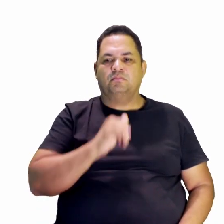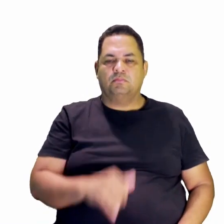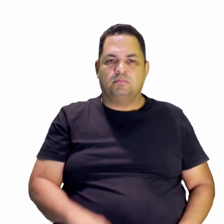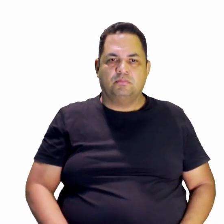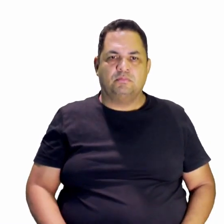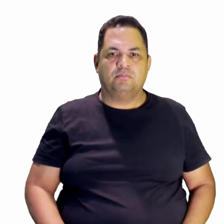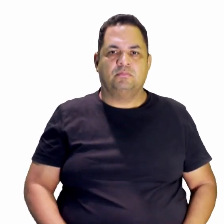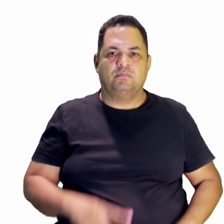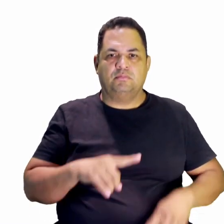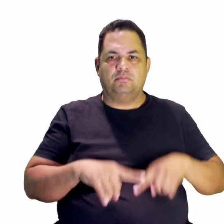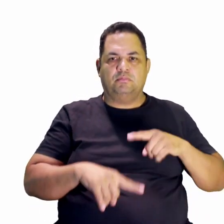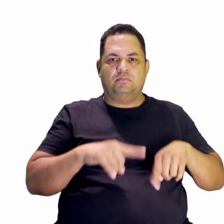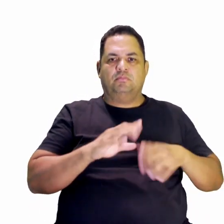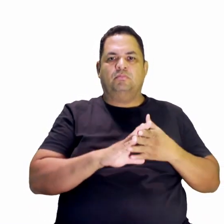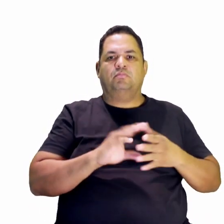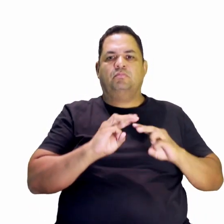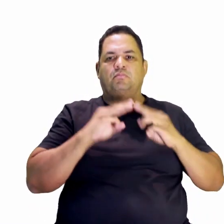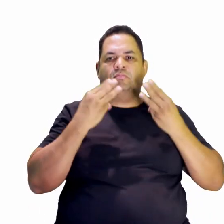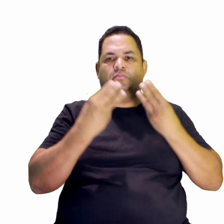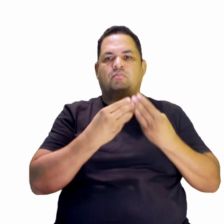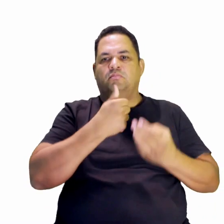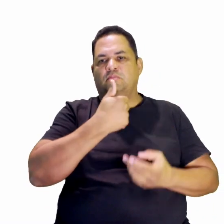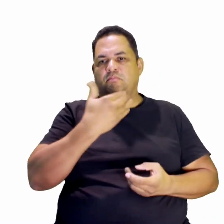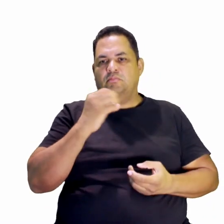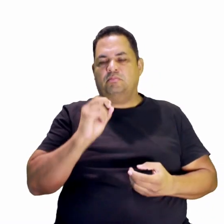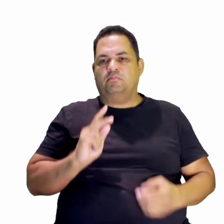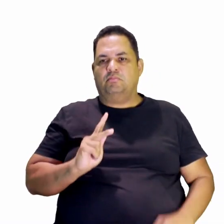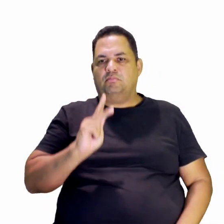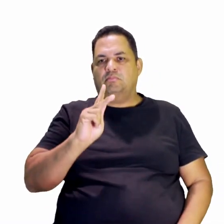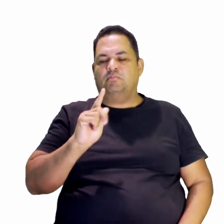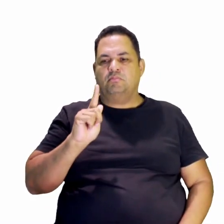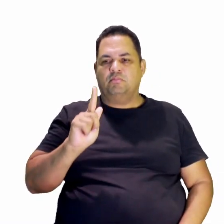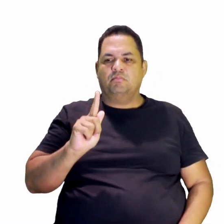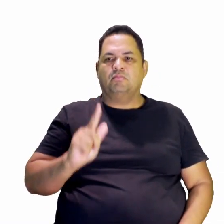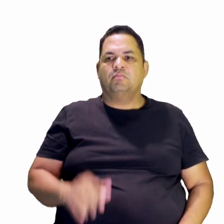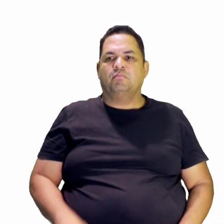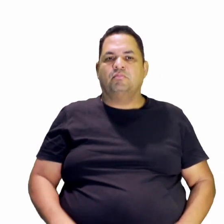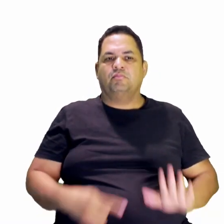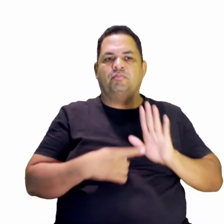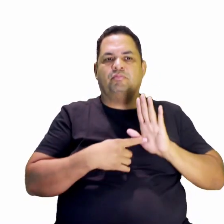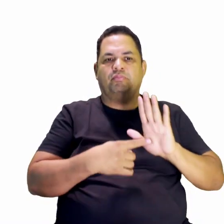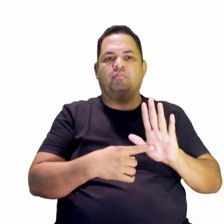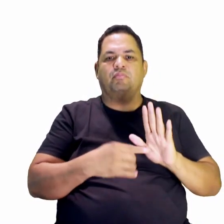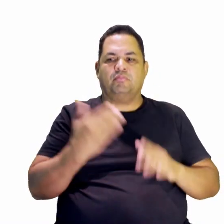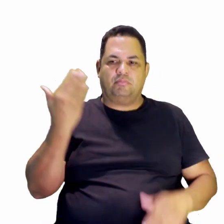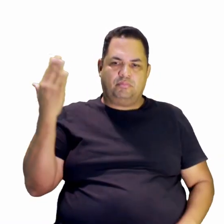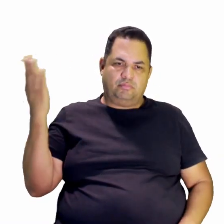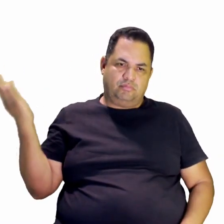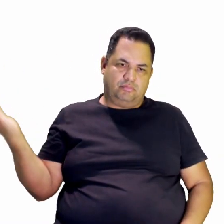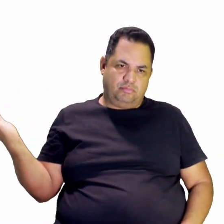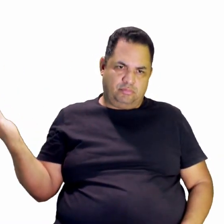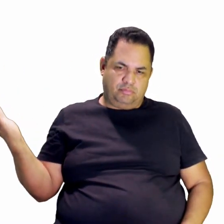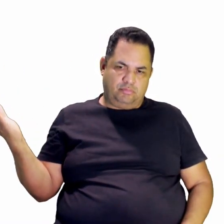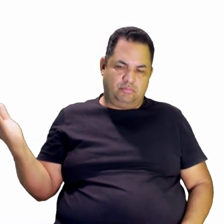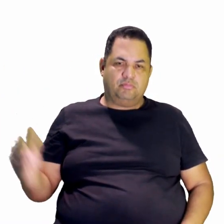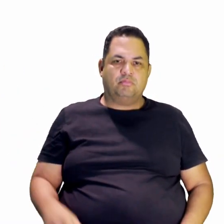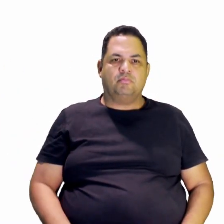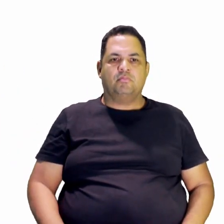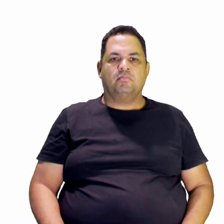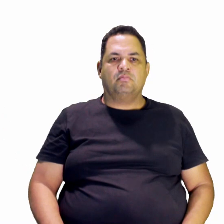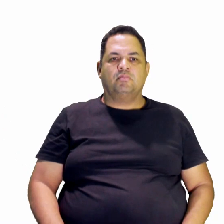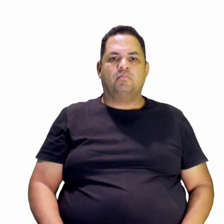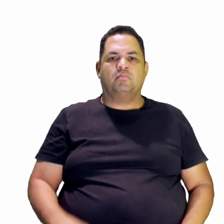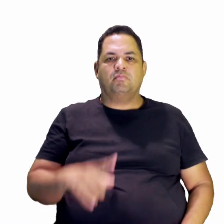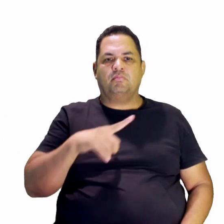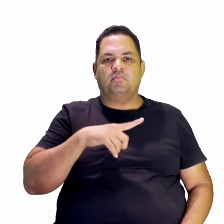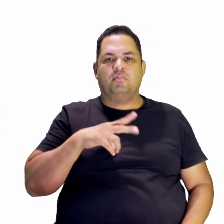O corpo de massa de 10 quilogramas, é a massa dele, representado a seguir, está aqui, né? Ele